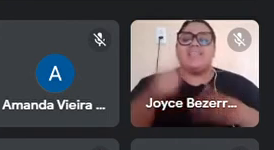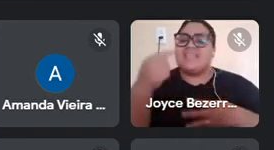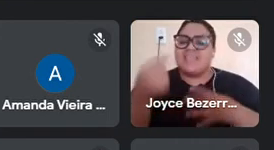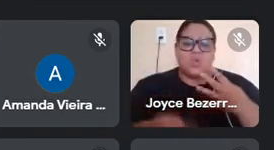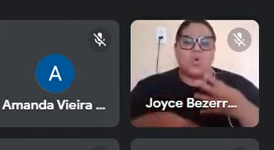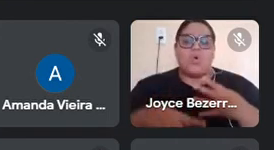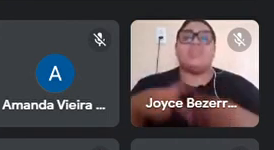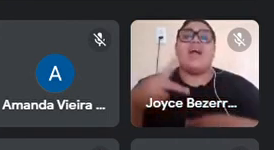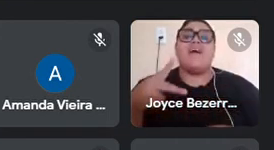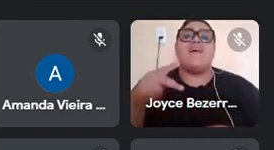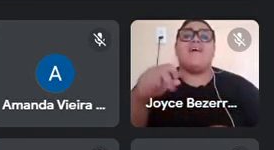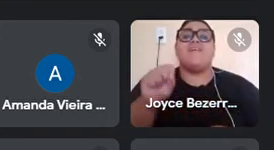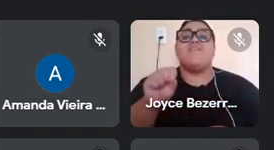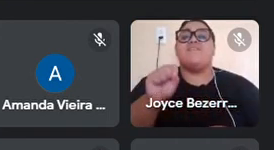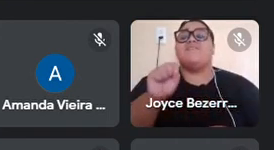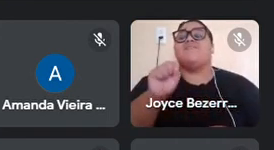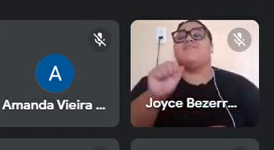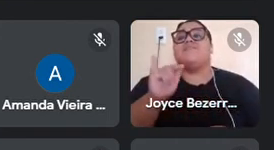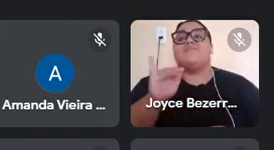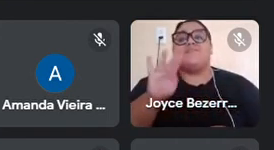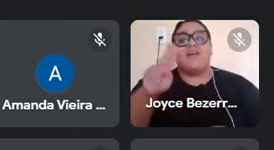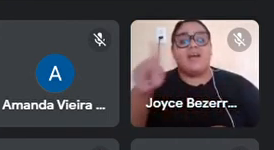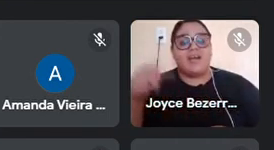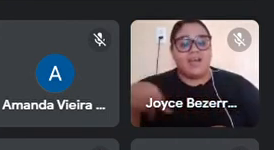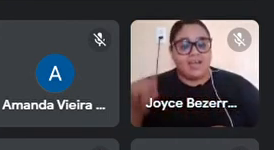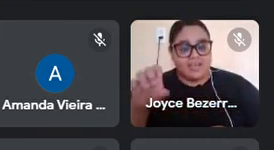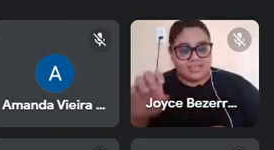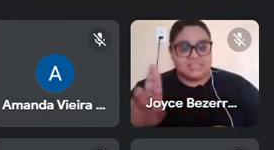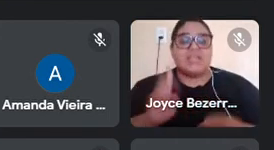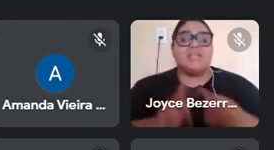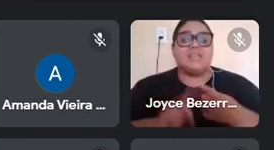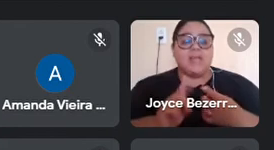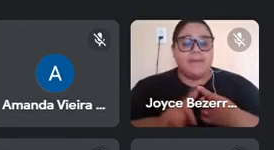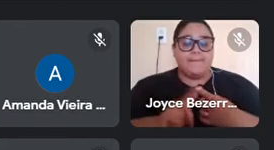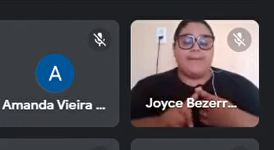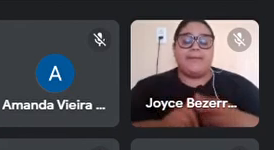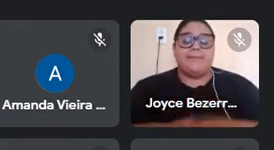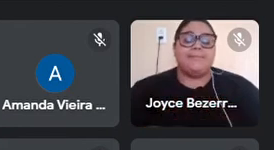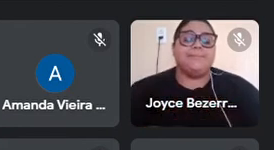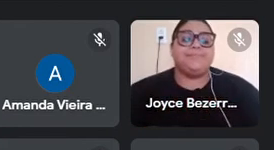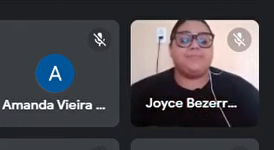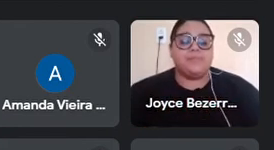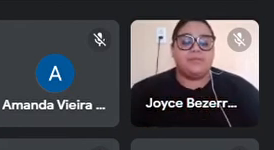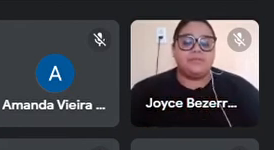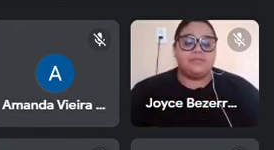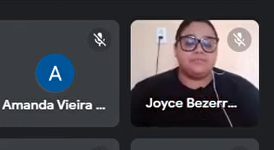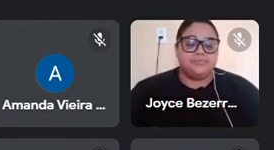Pfizer e da Biotech de RNA, ok?